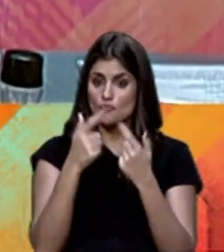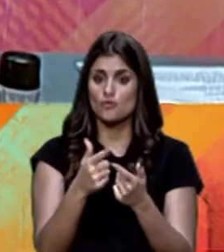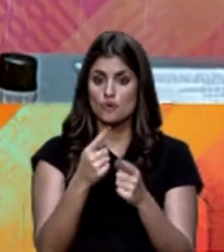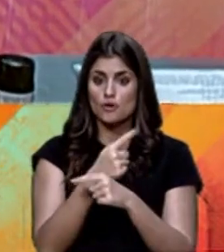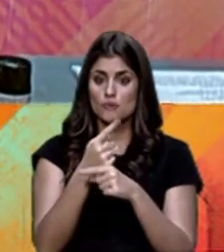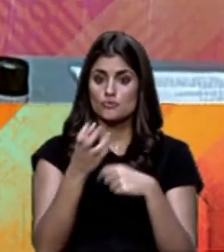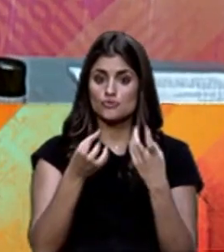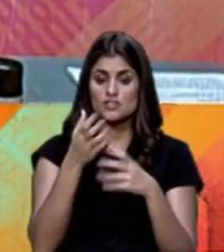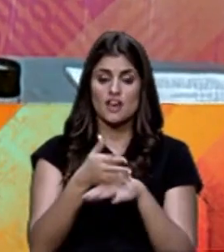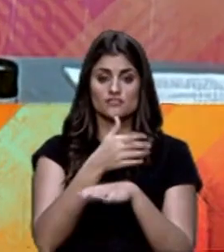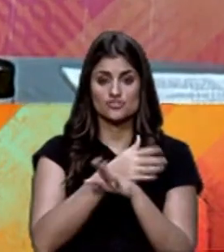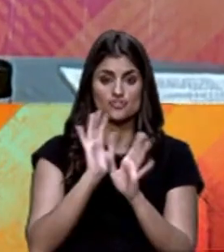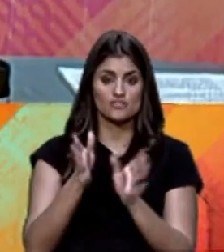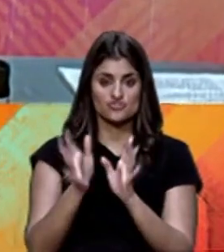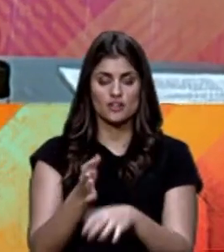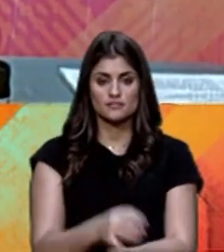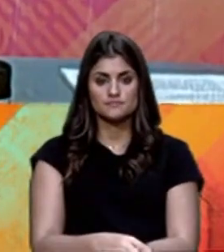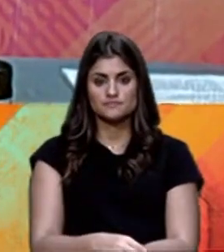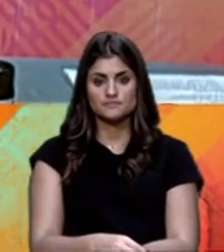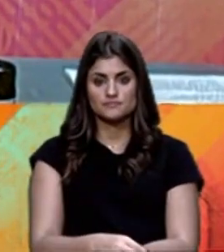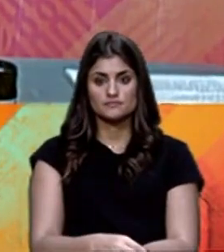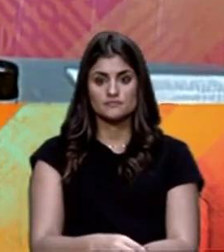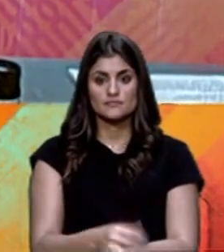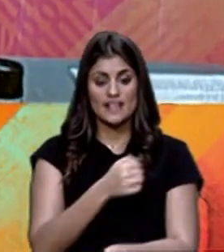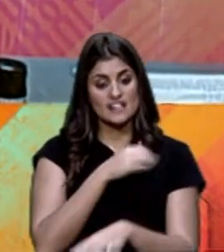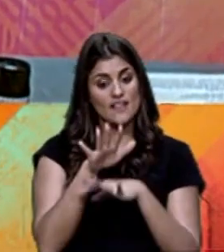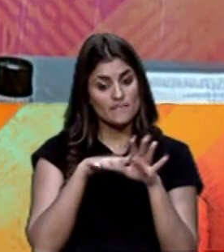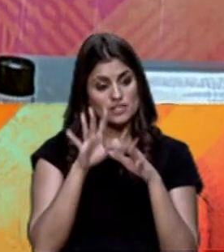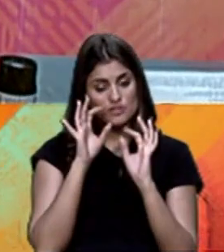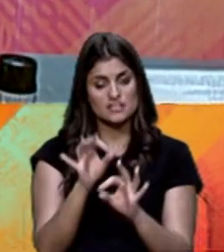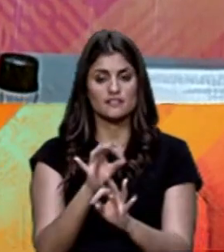está cozida. Mas em casa façam isso. Boa.